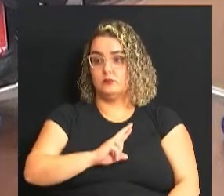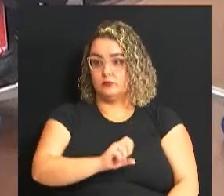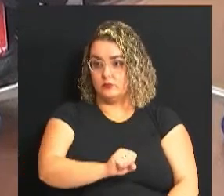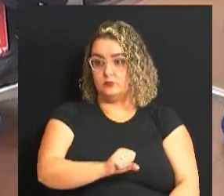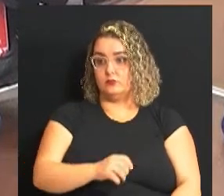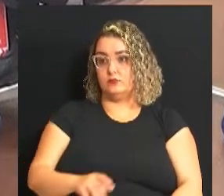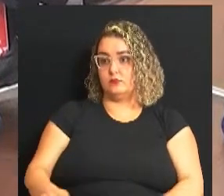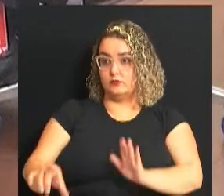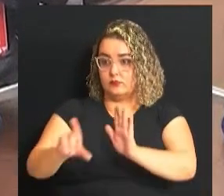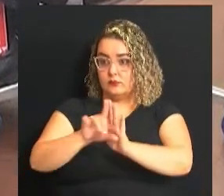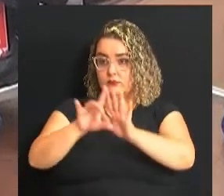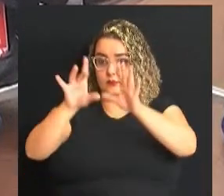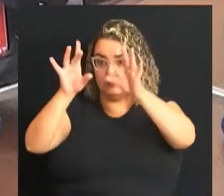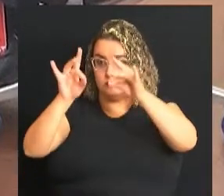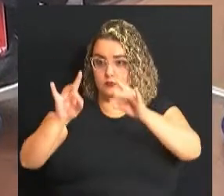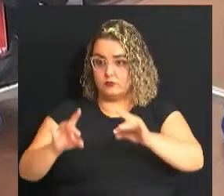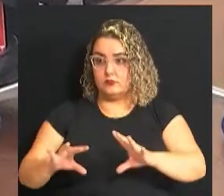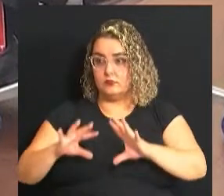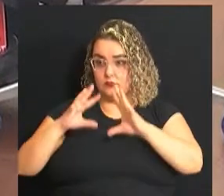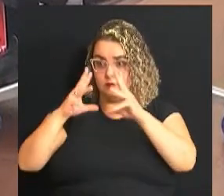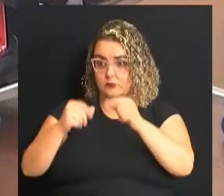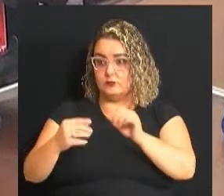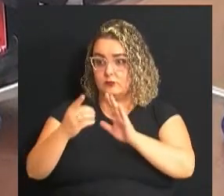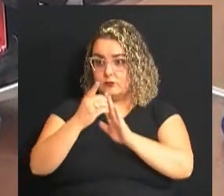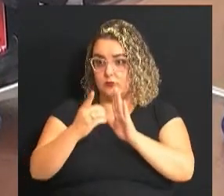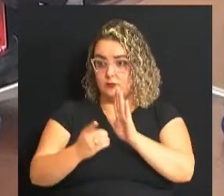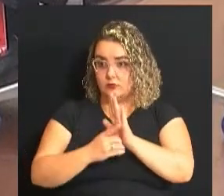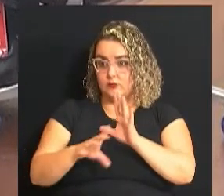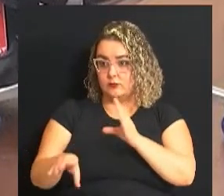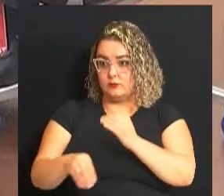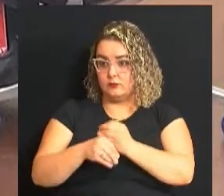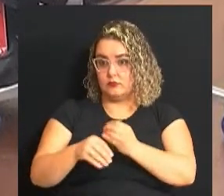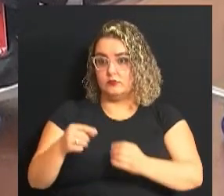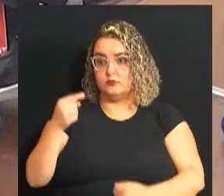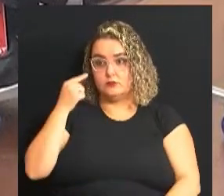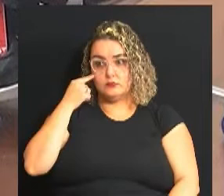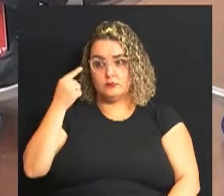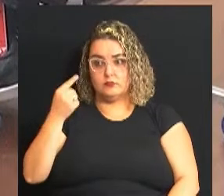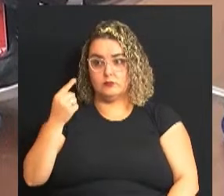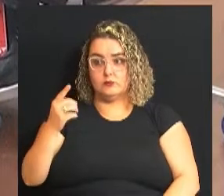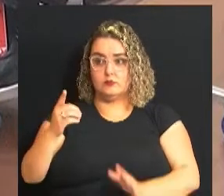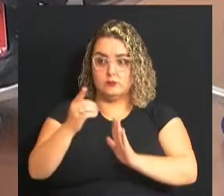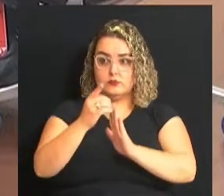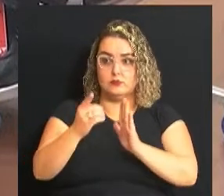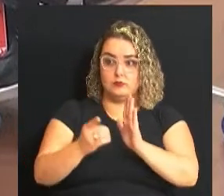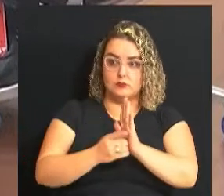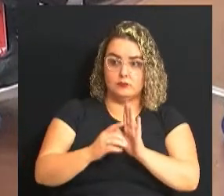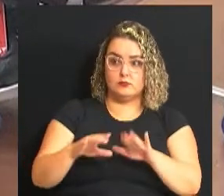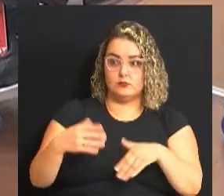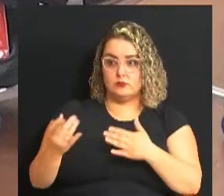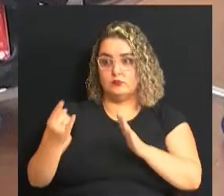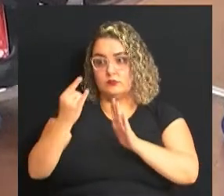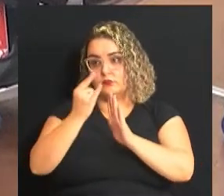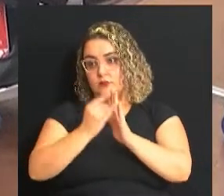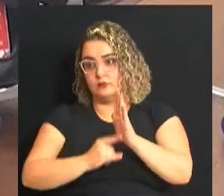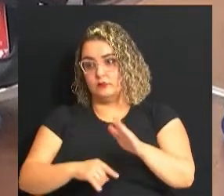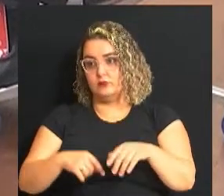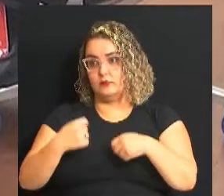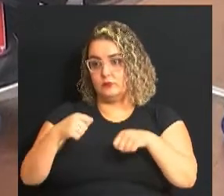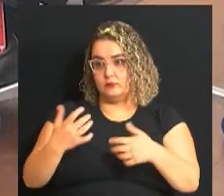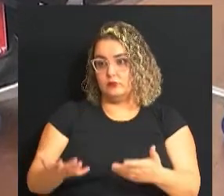as diretrizes gerais, né, e o decreto, às vezes, complementa. Eu imagino que no decreto virá qual a documentação necessária